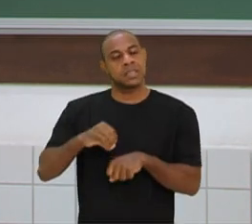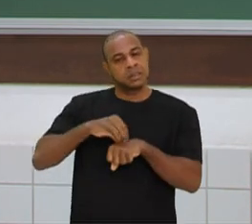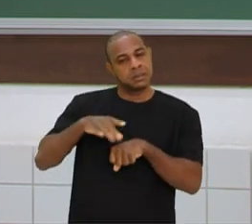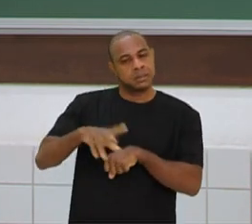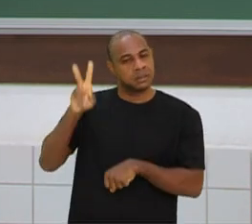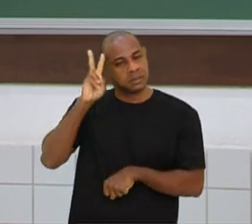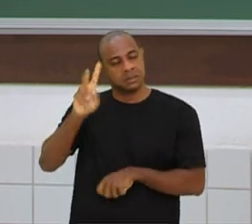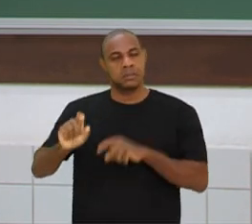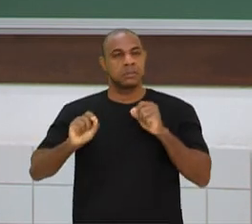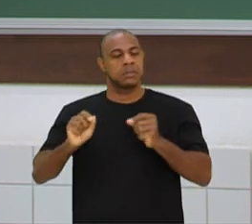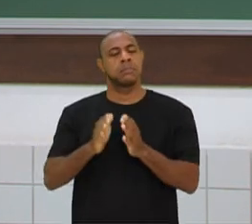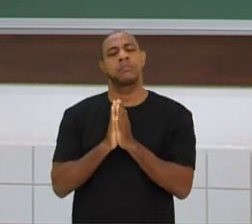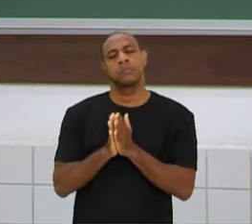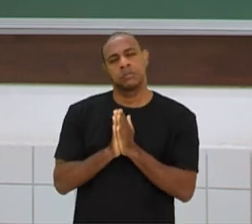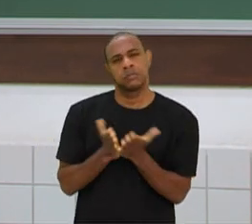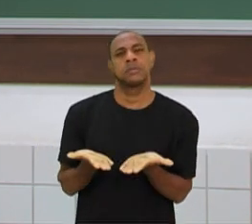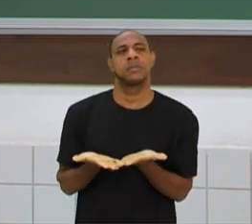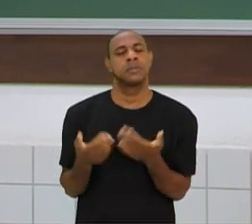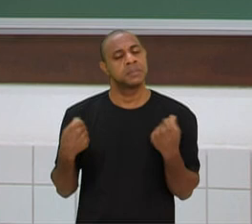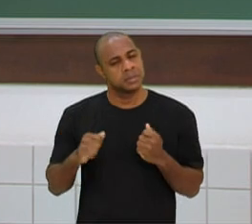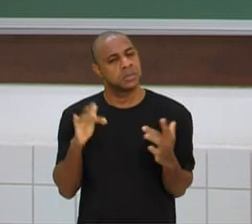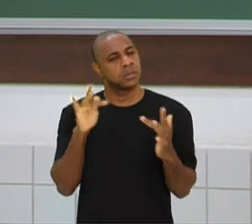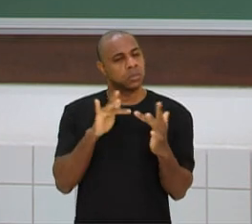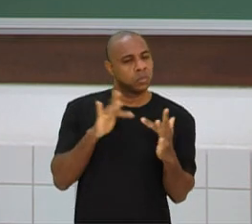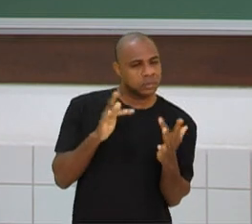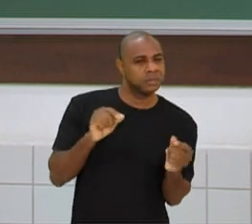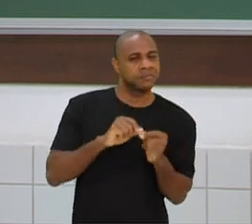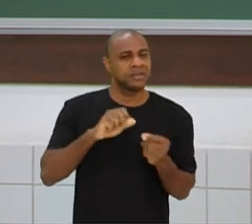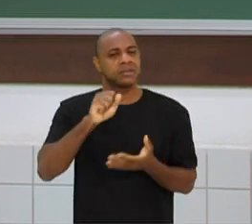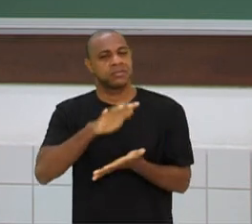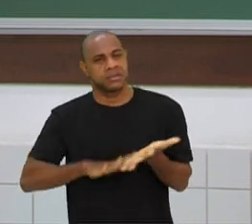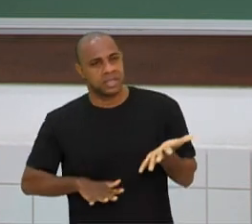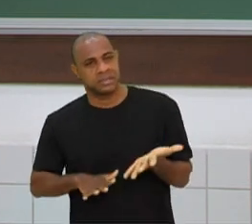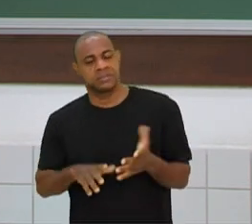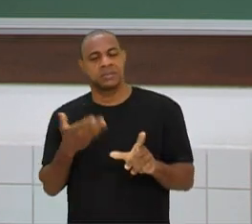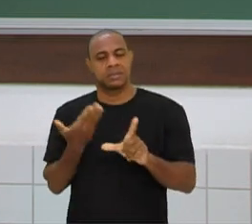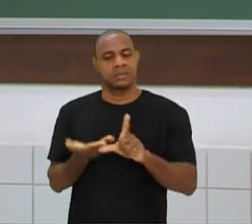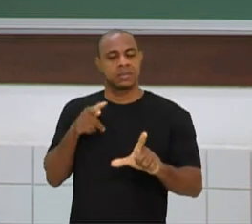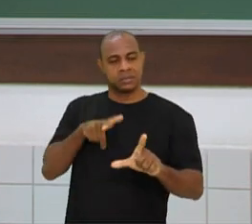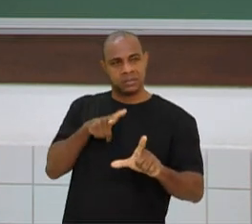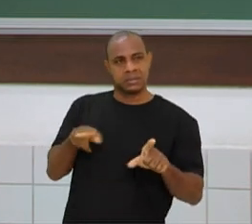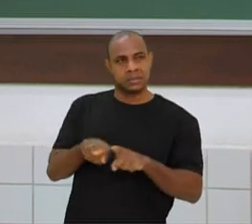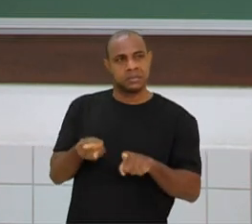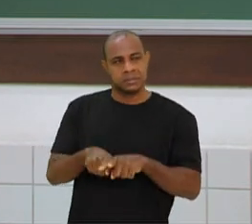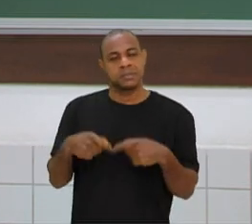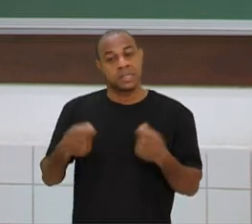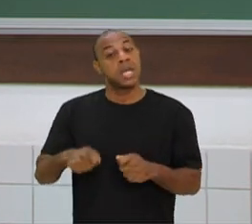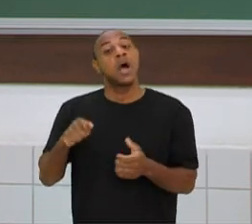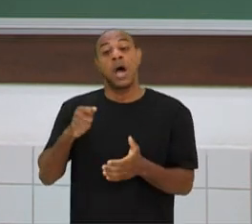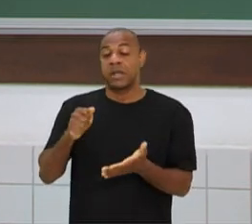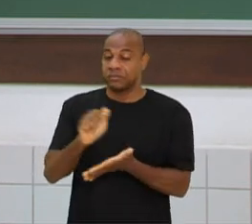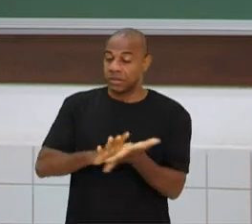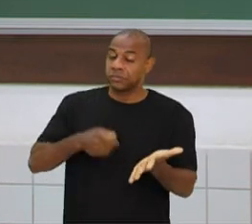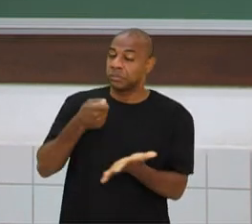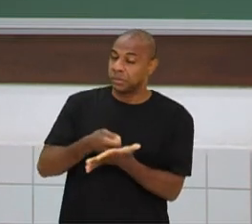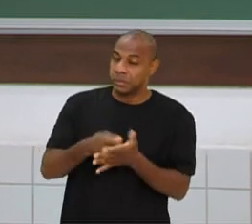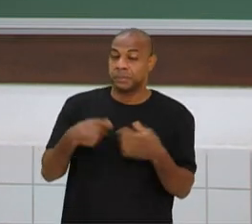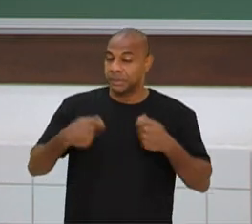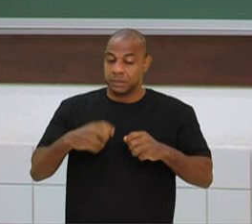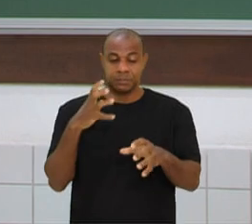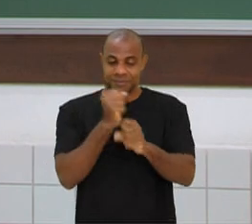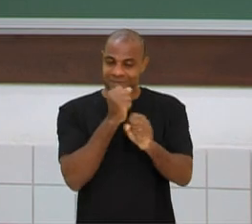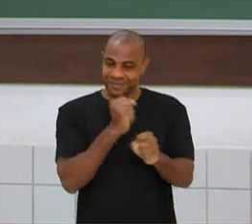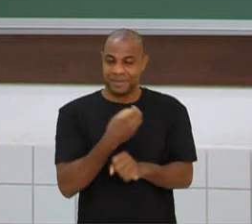que, por favor, entrem em contato, façam as suas atividades via Classroom, as atividades obrigatórias para computar as presenças